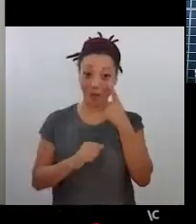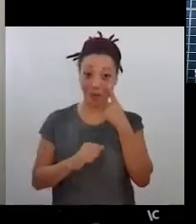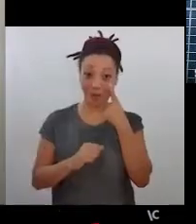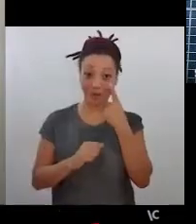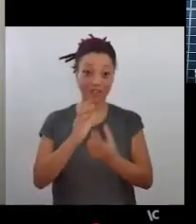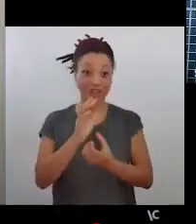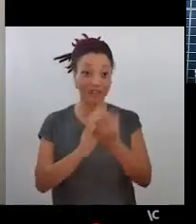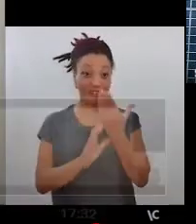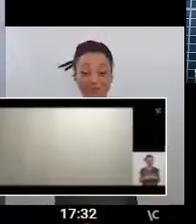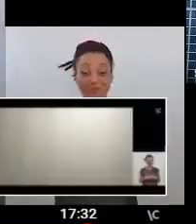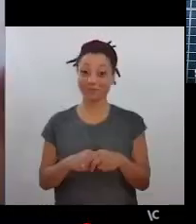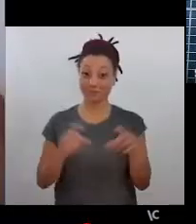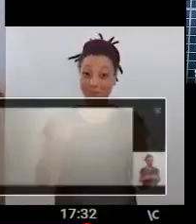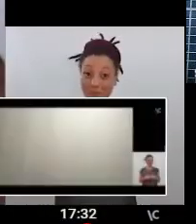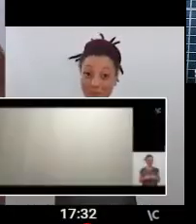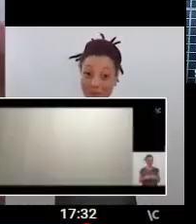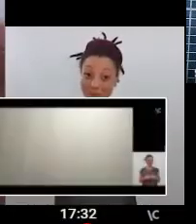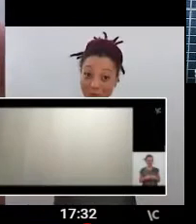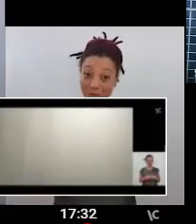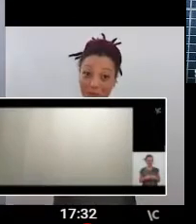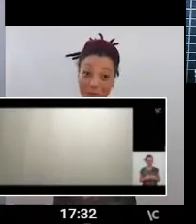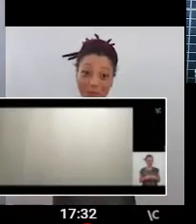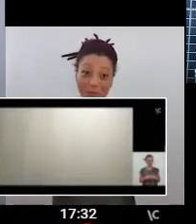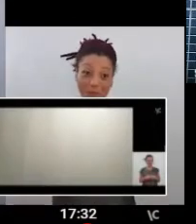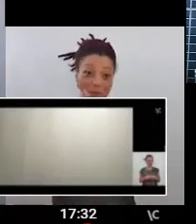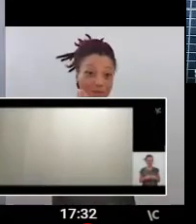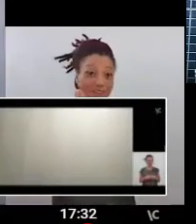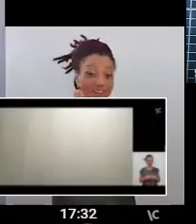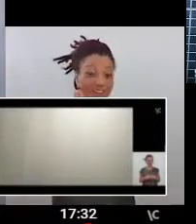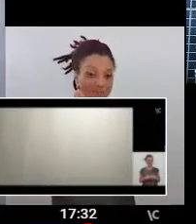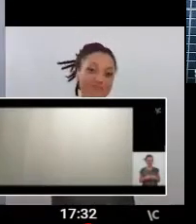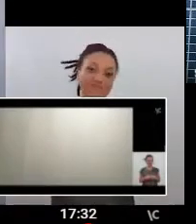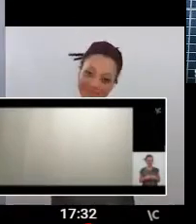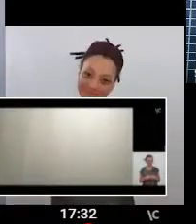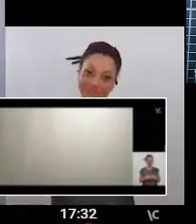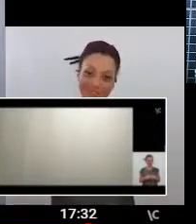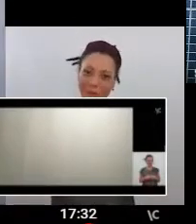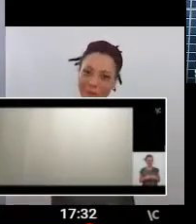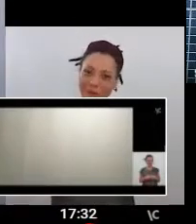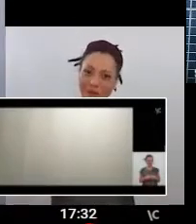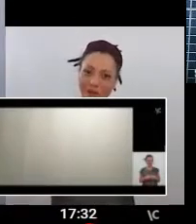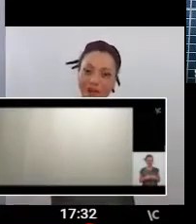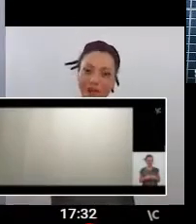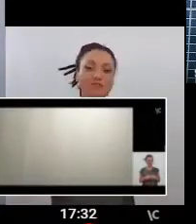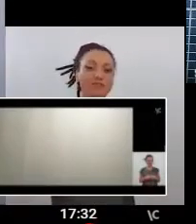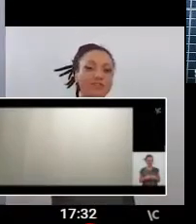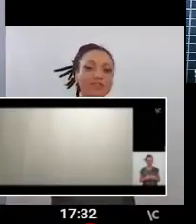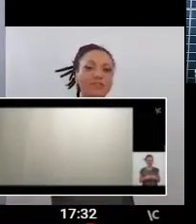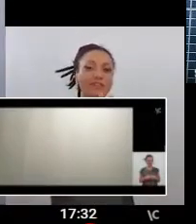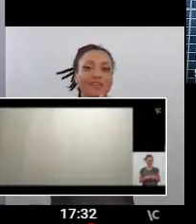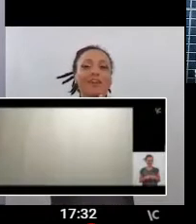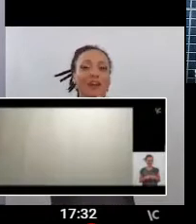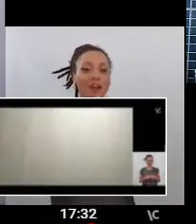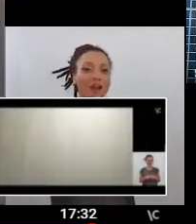exemplos. Na verdade, o nosso primeiro modelo. Olha como é que ficou. Ele completo. É expandir, utilizando